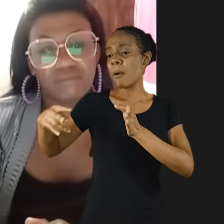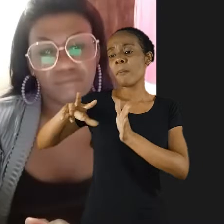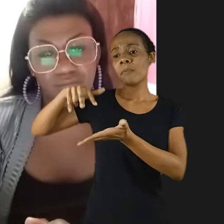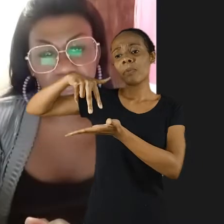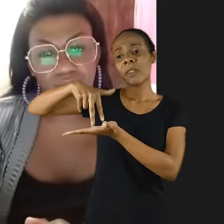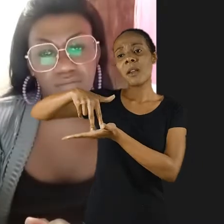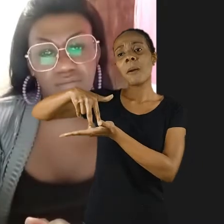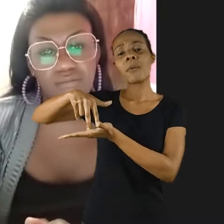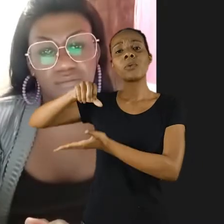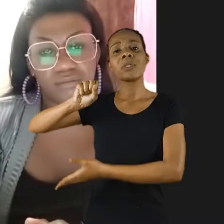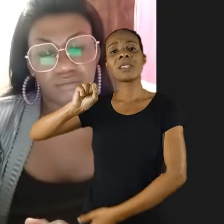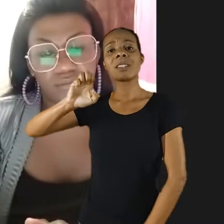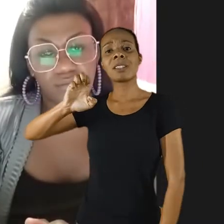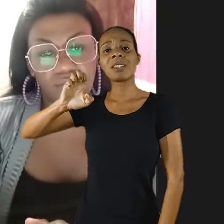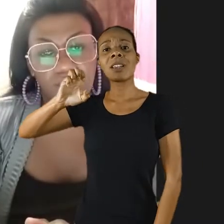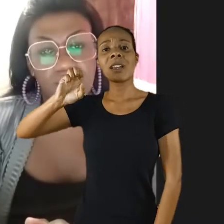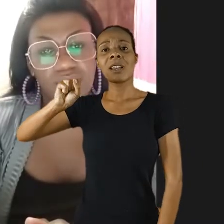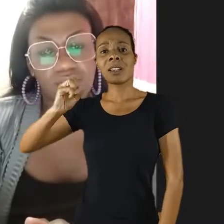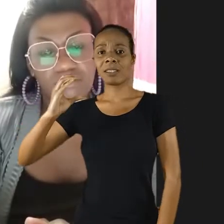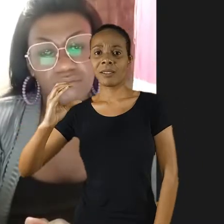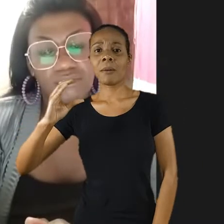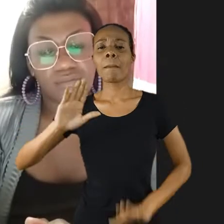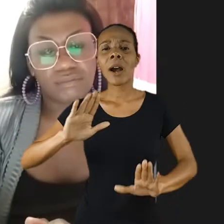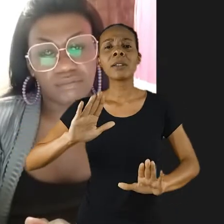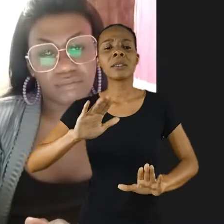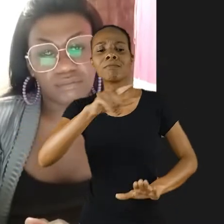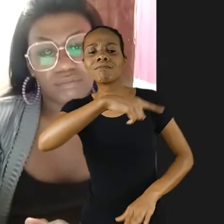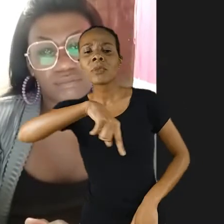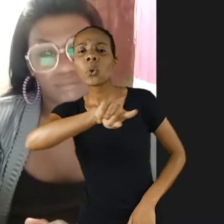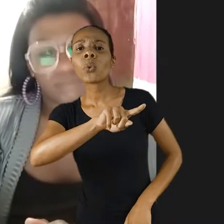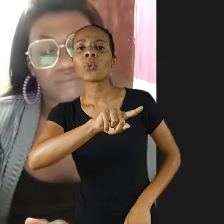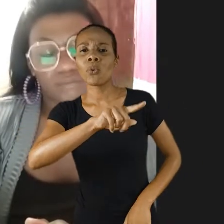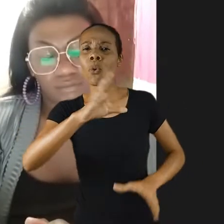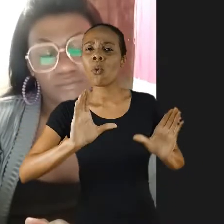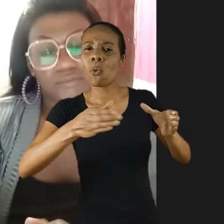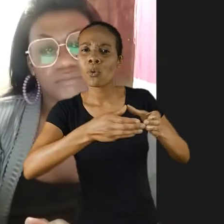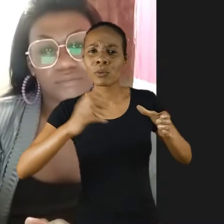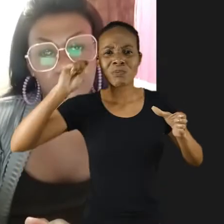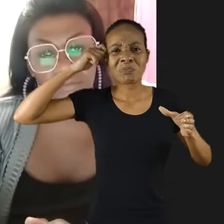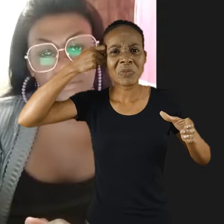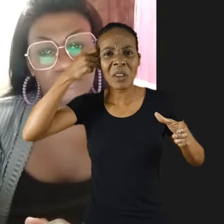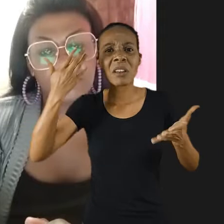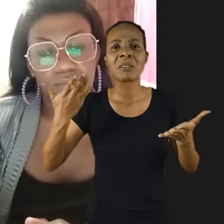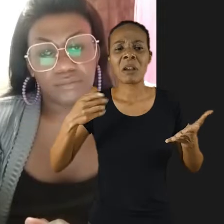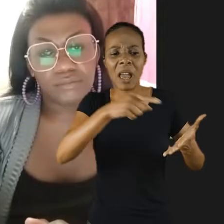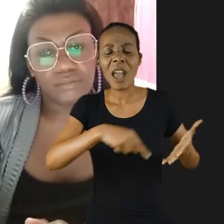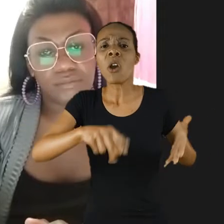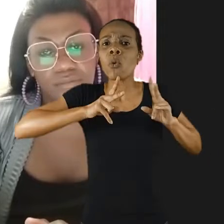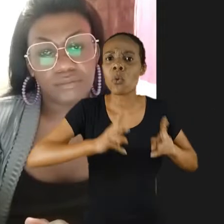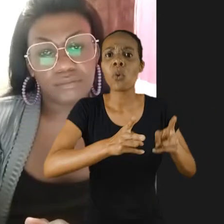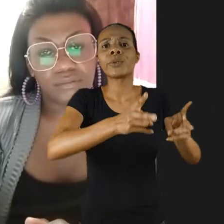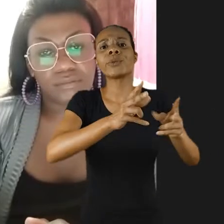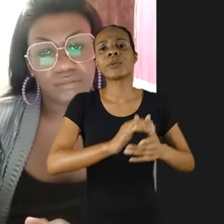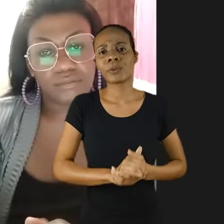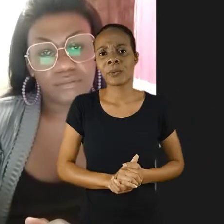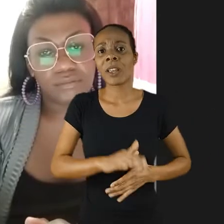quem, fora não sei o quê, mas, enquanto isso, o gueto que está na rua, ele perece. Ele perece de forma maçante. E, às vezes, quando a gente está na nossa mesa